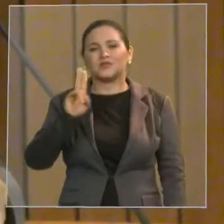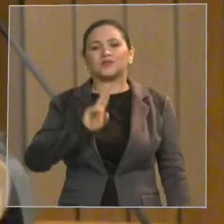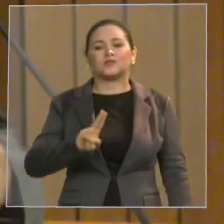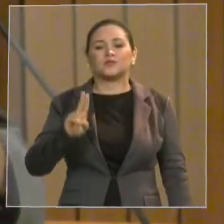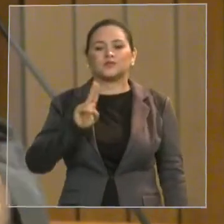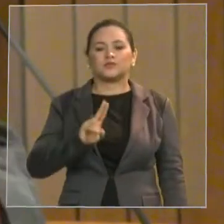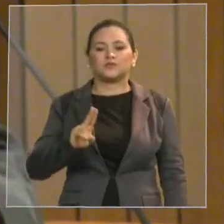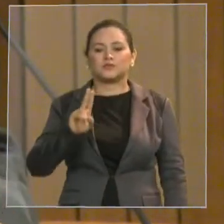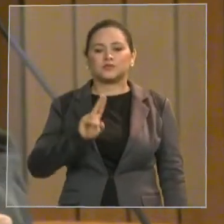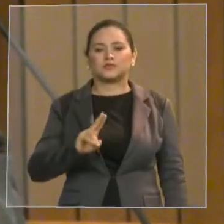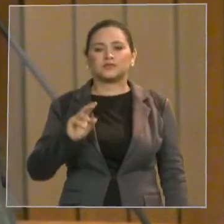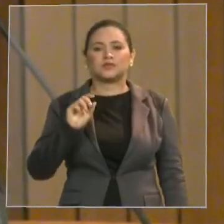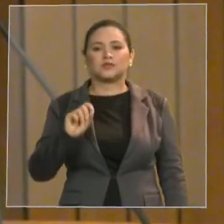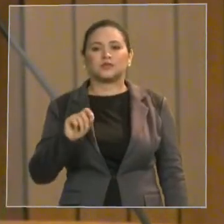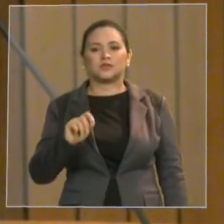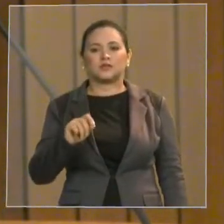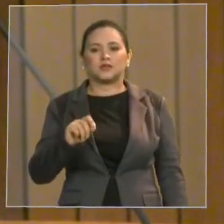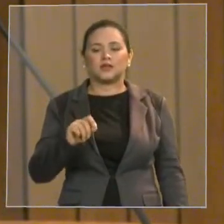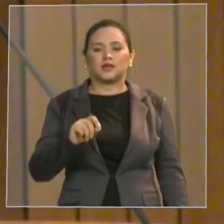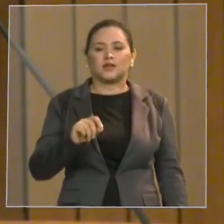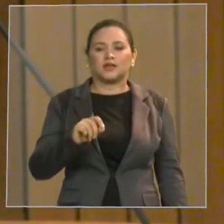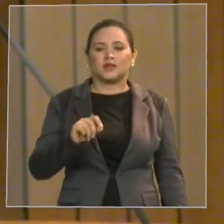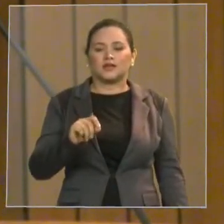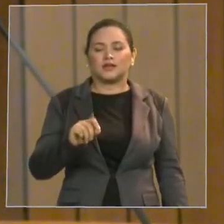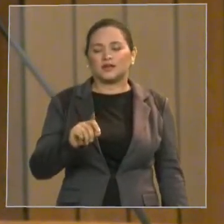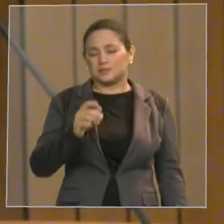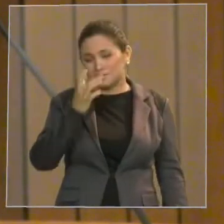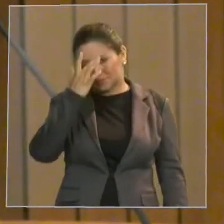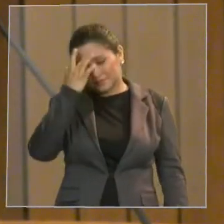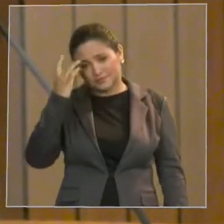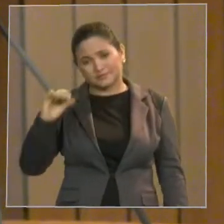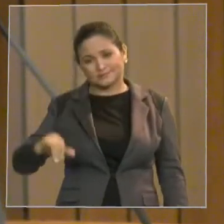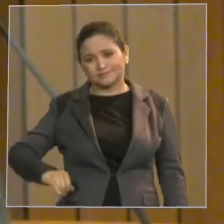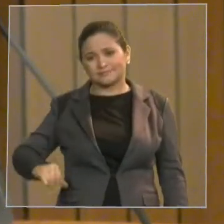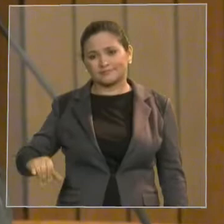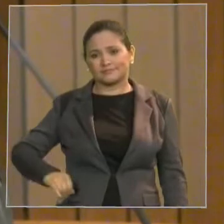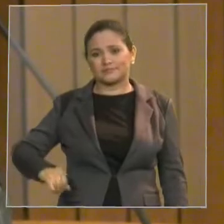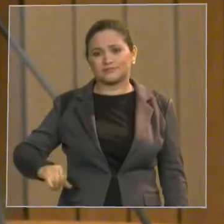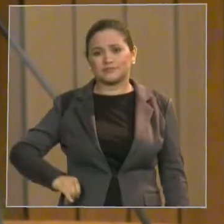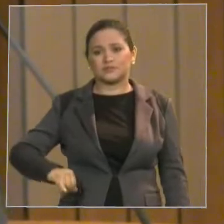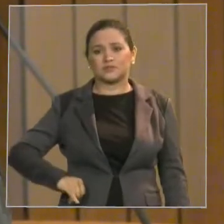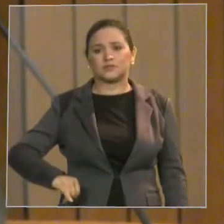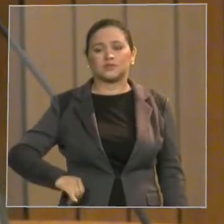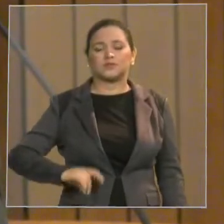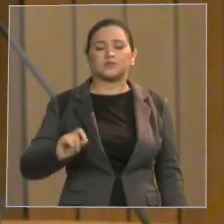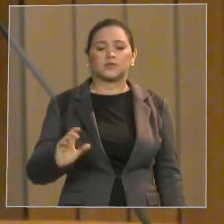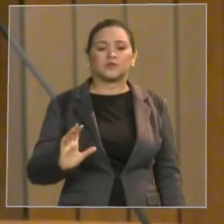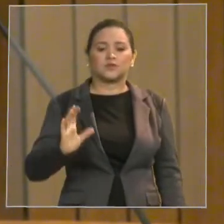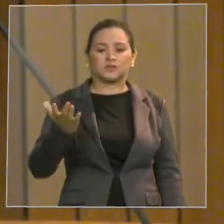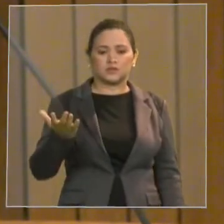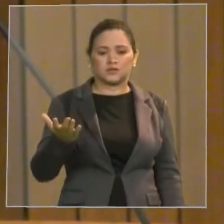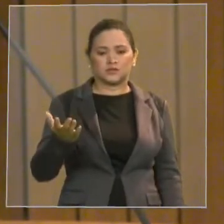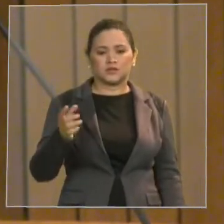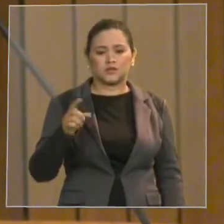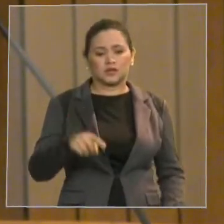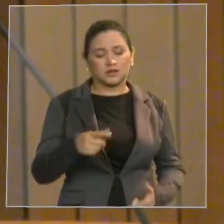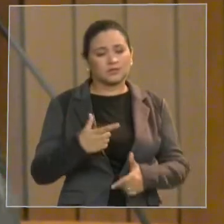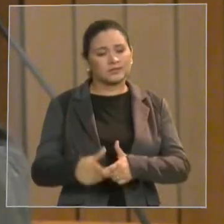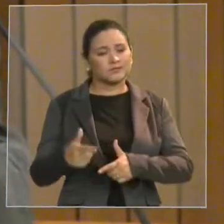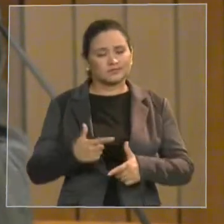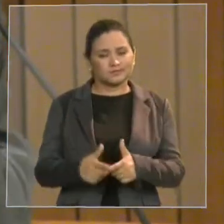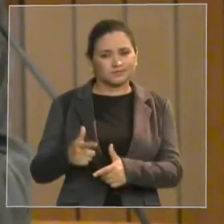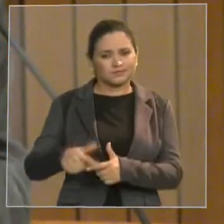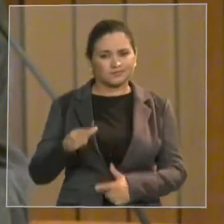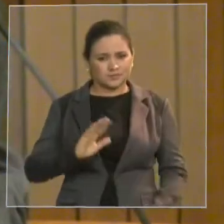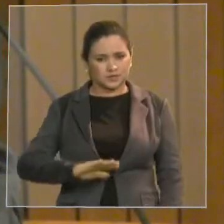os mais fragilizados. E a situação que me padeceu naquele dia foi essa situação. E fui